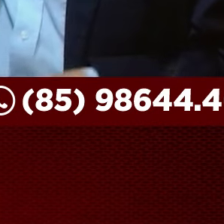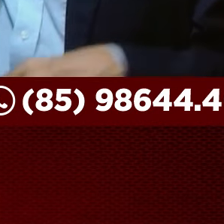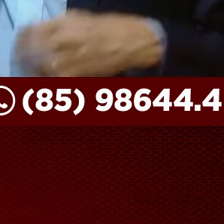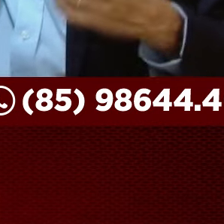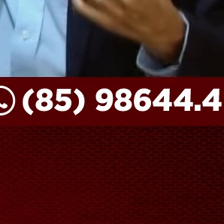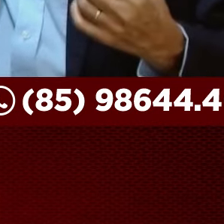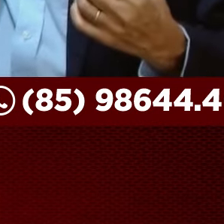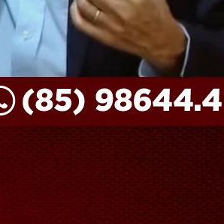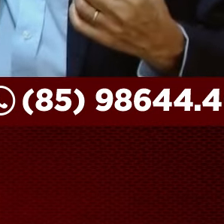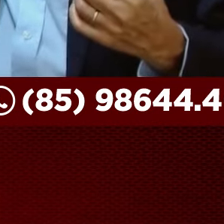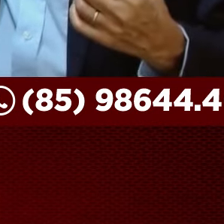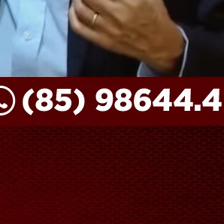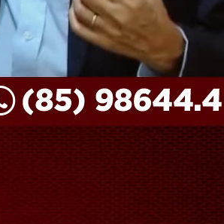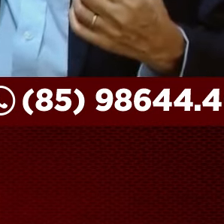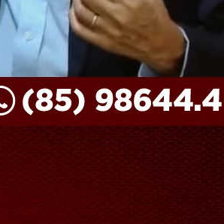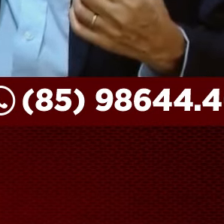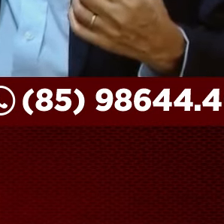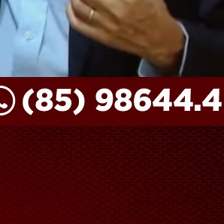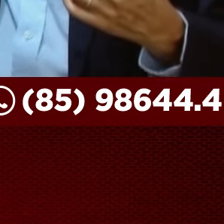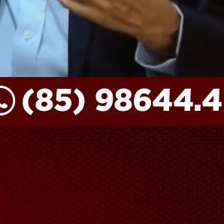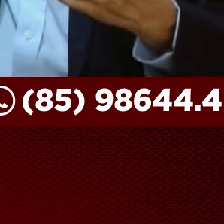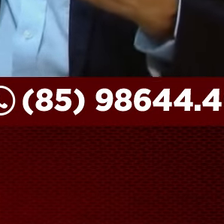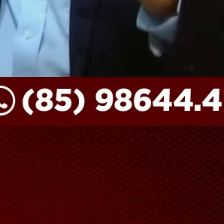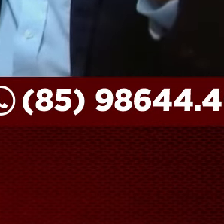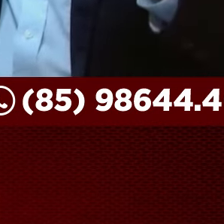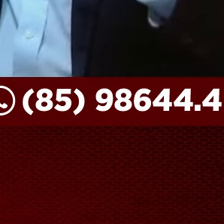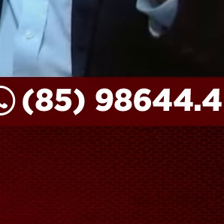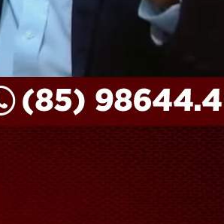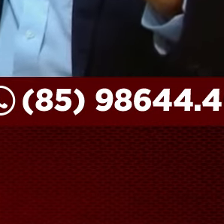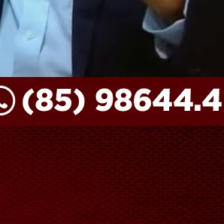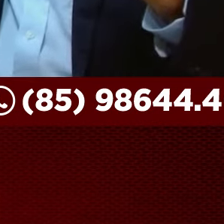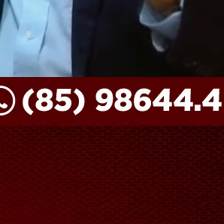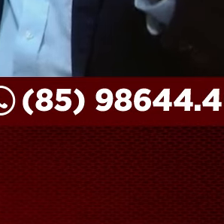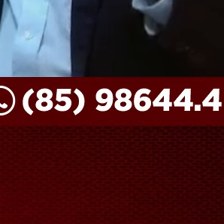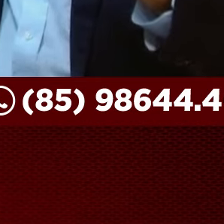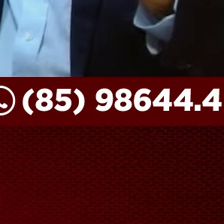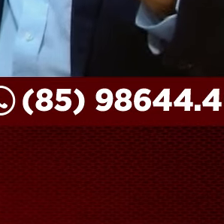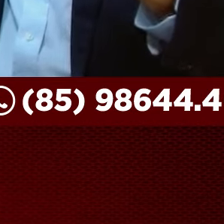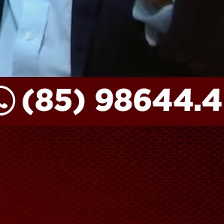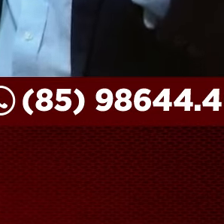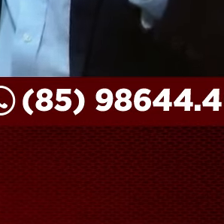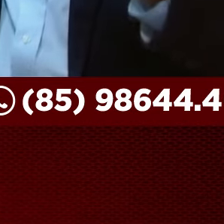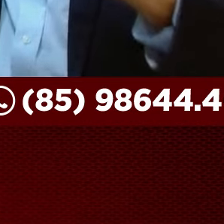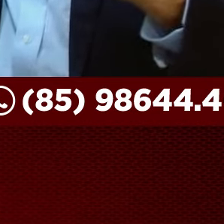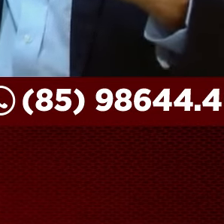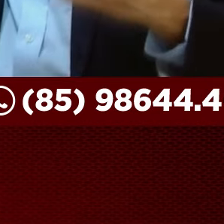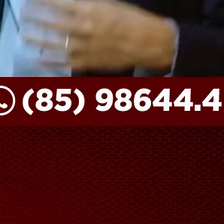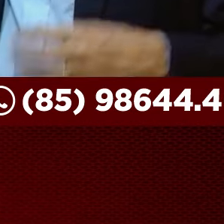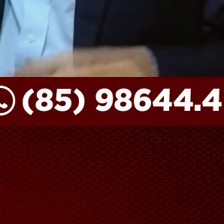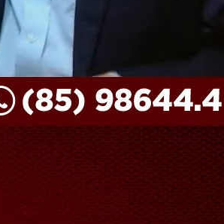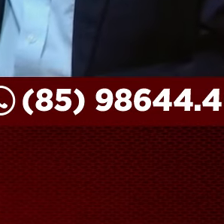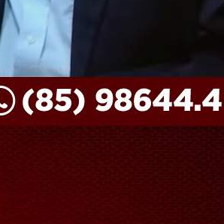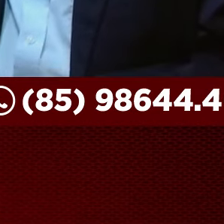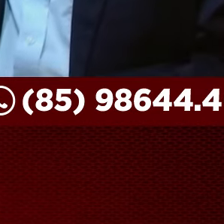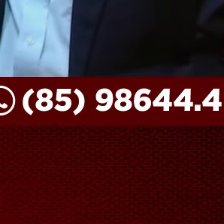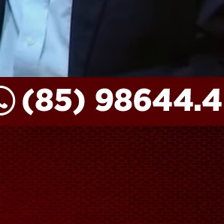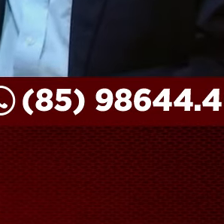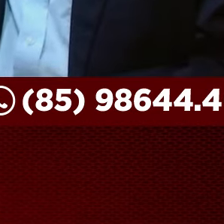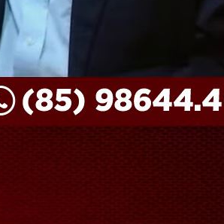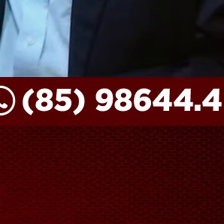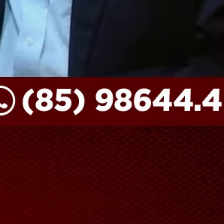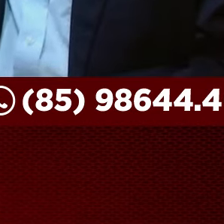Meus amigos, hoje é quarta-feira. Uma palavra equilibrada, sensata, sábia do